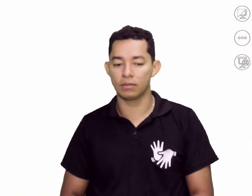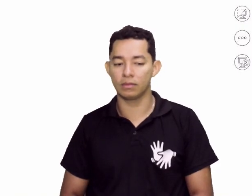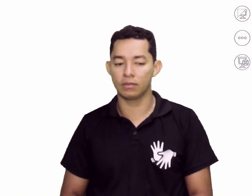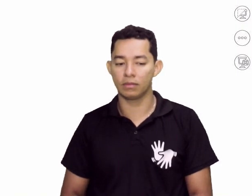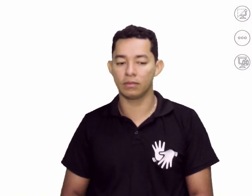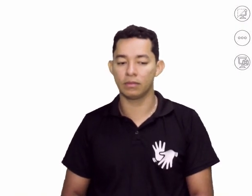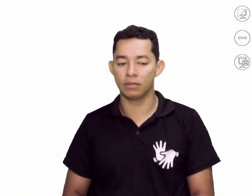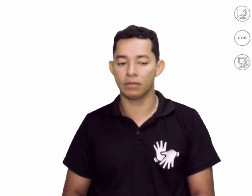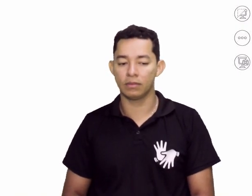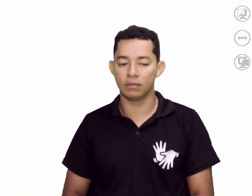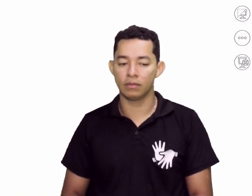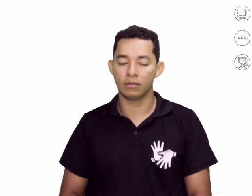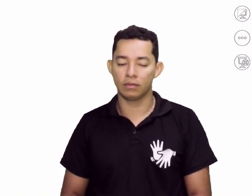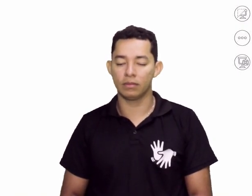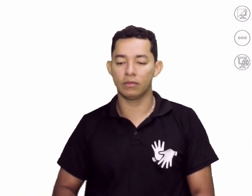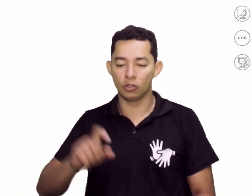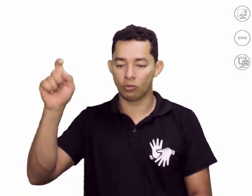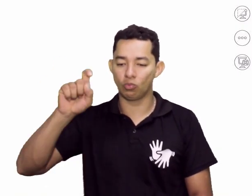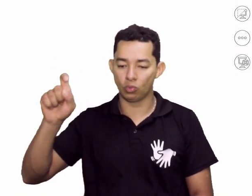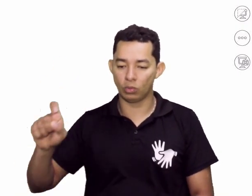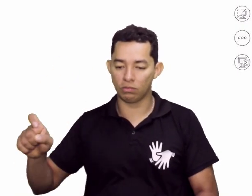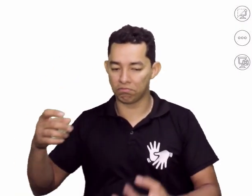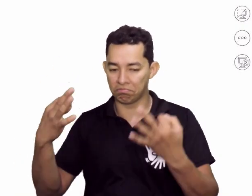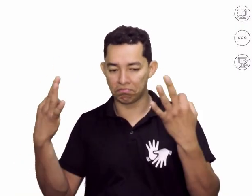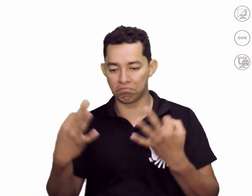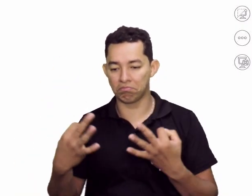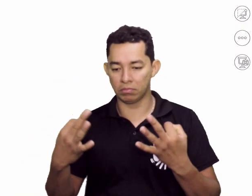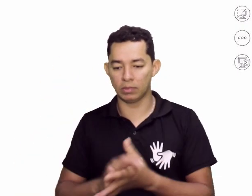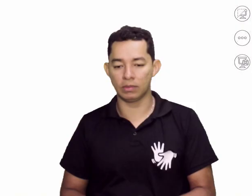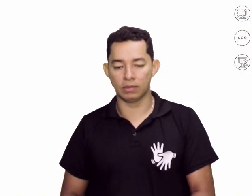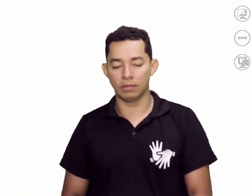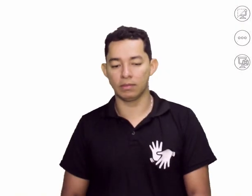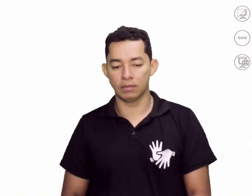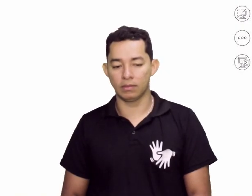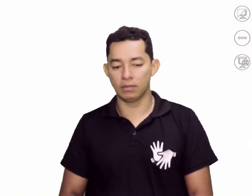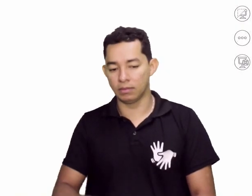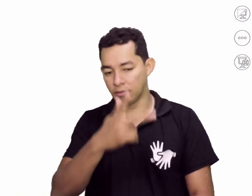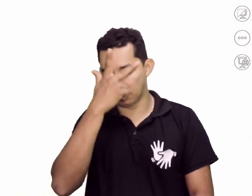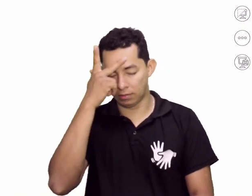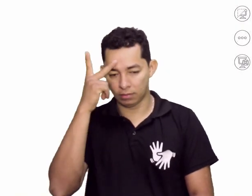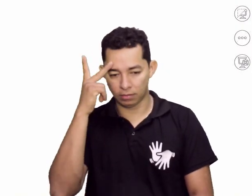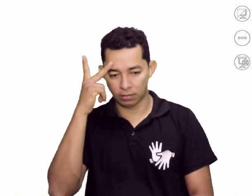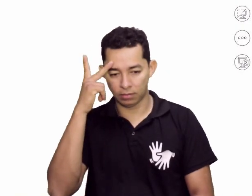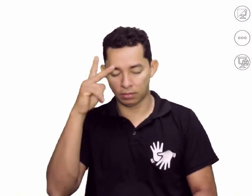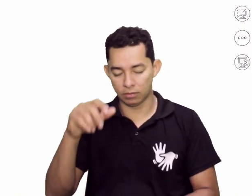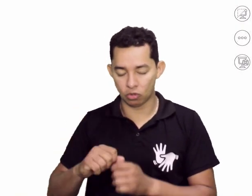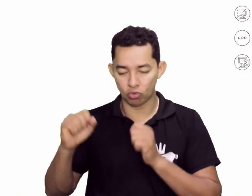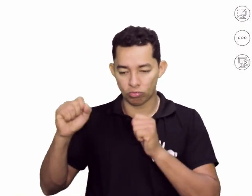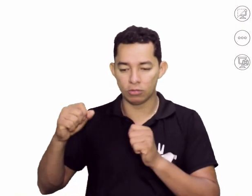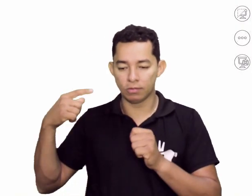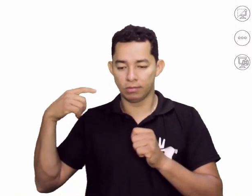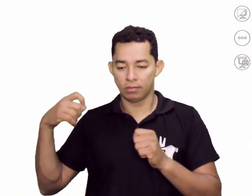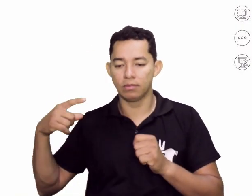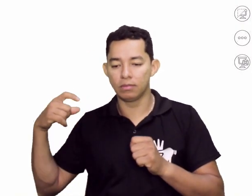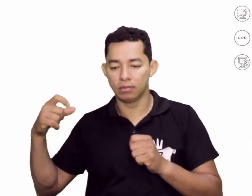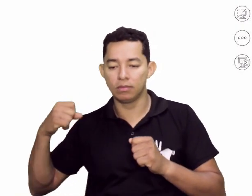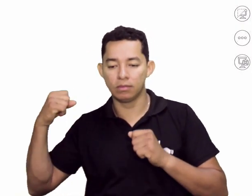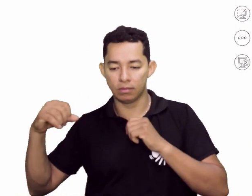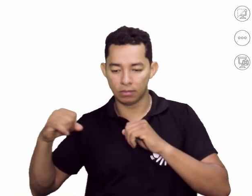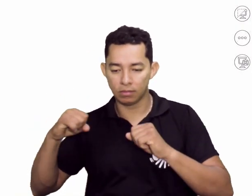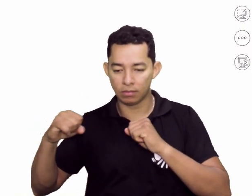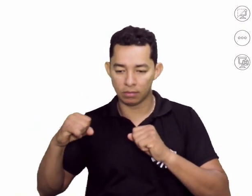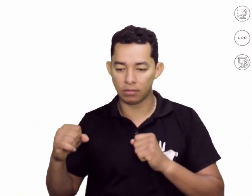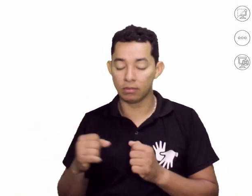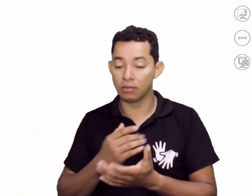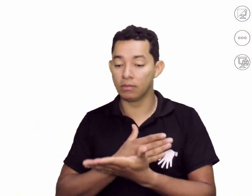né? Com um grafite aí maravilhoso, as pessoas bota ali um sonzinho ali e começa a dançar.